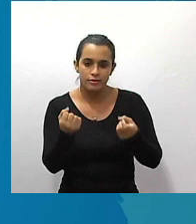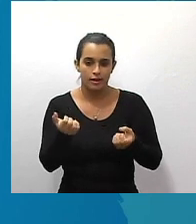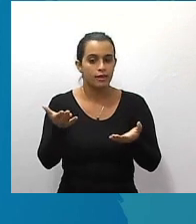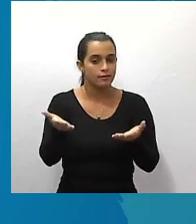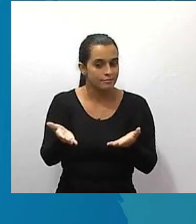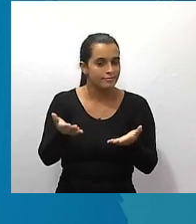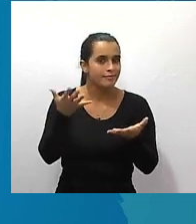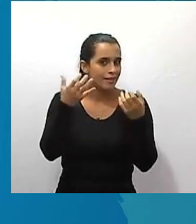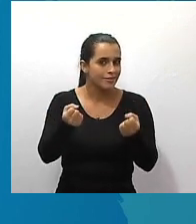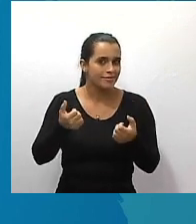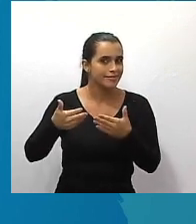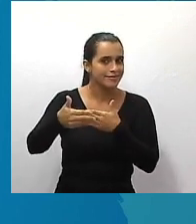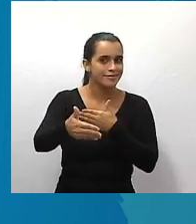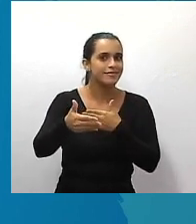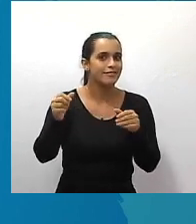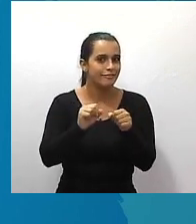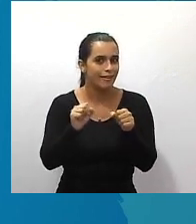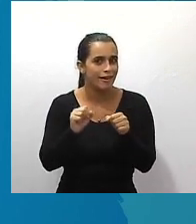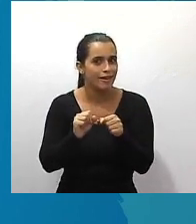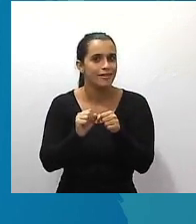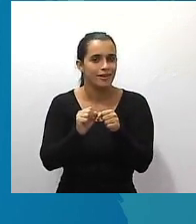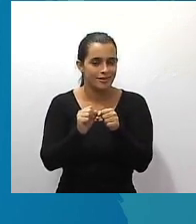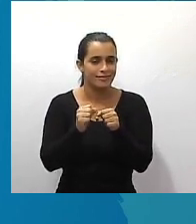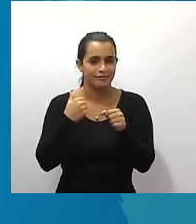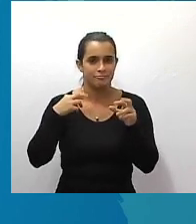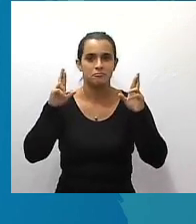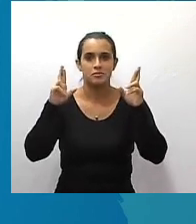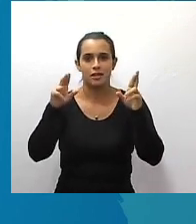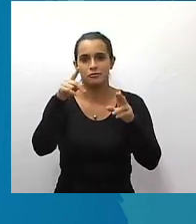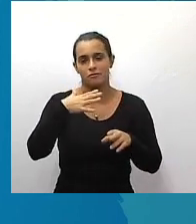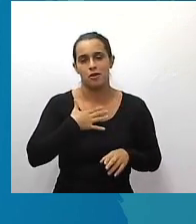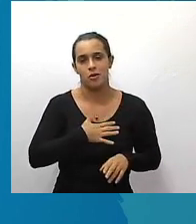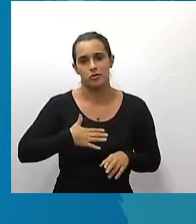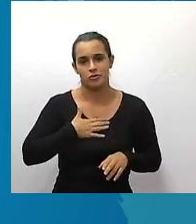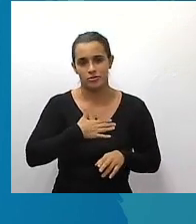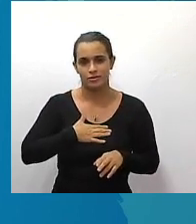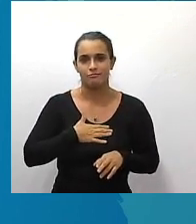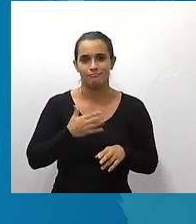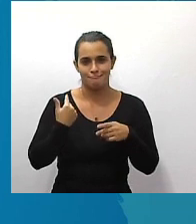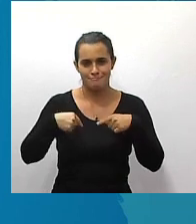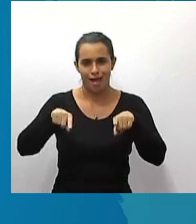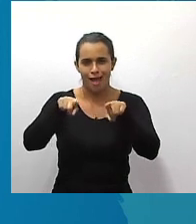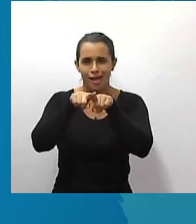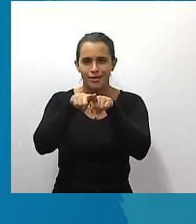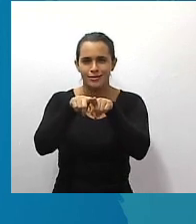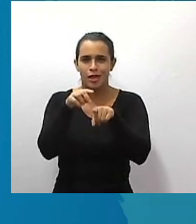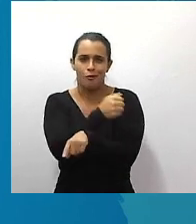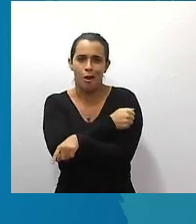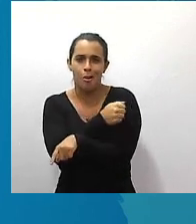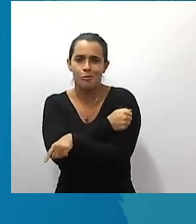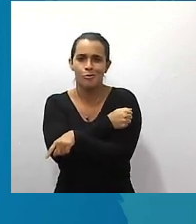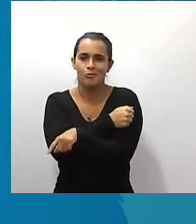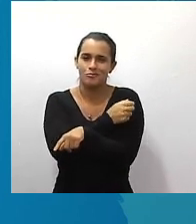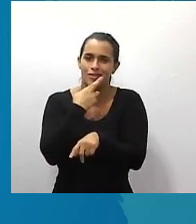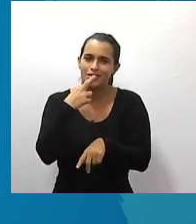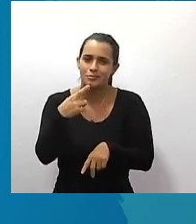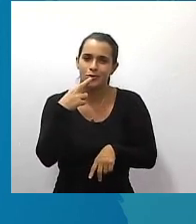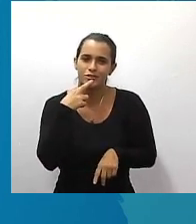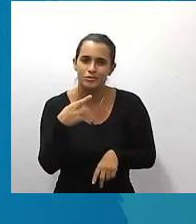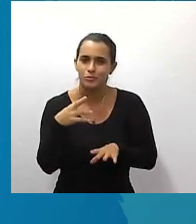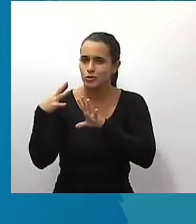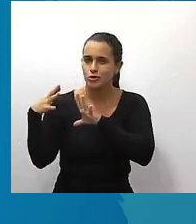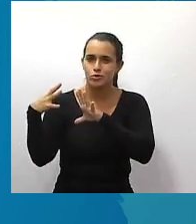coisa. Potenciação, radiciação. Ah, eu posso deixar a radiciação por último? Depende, complica demais. Faz a potenciação no caso aí, tá